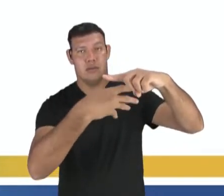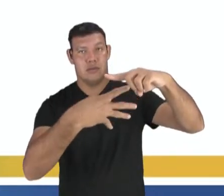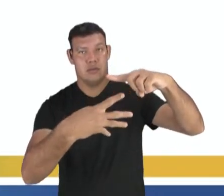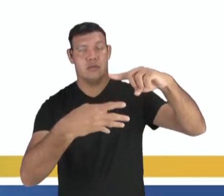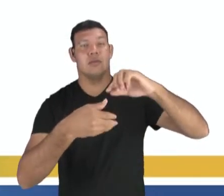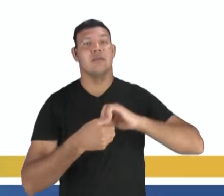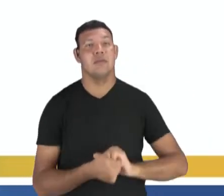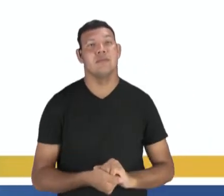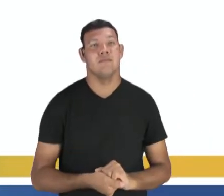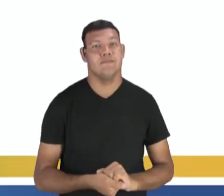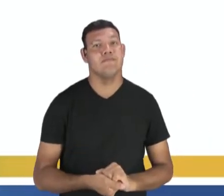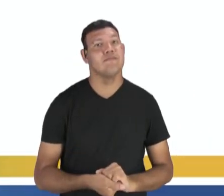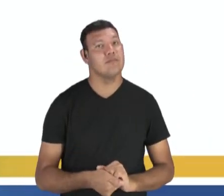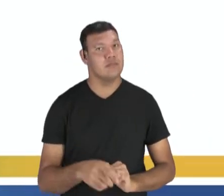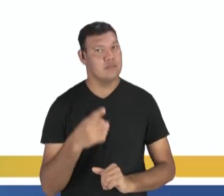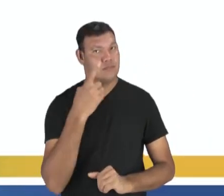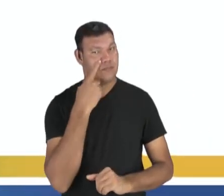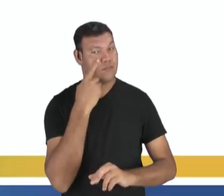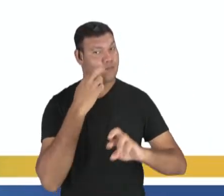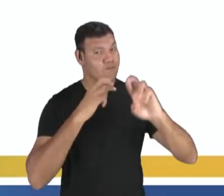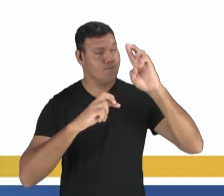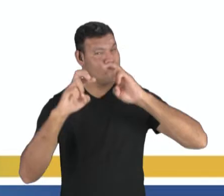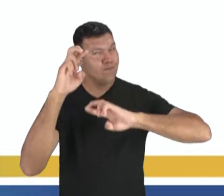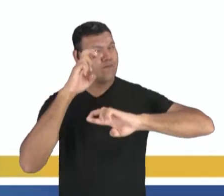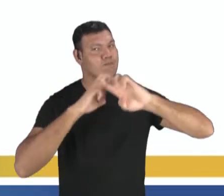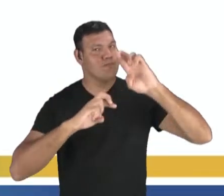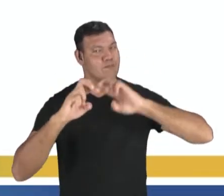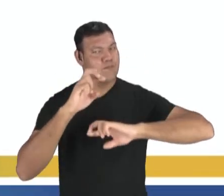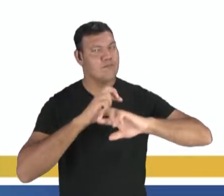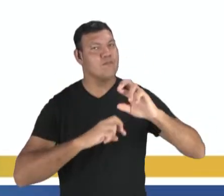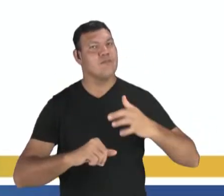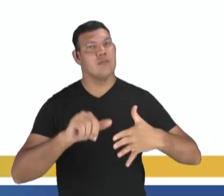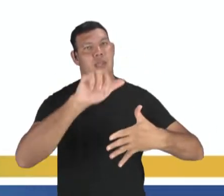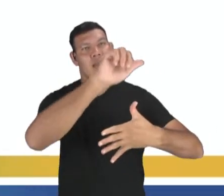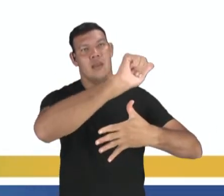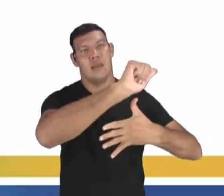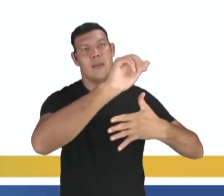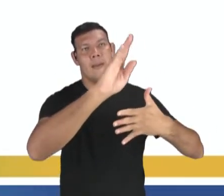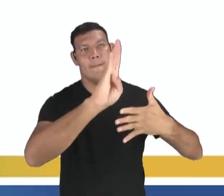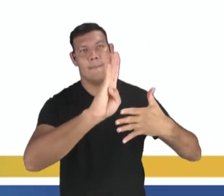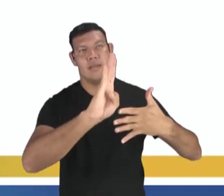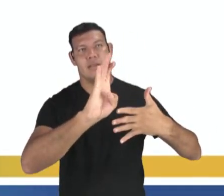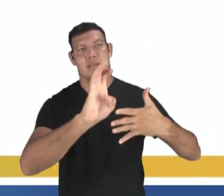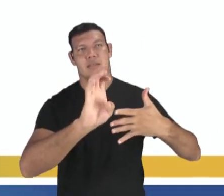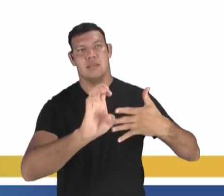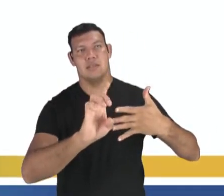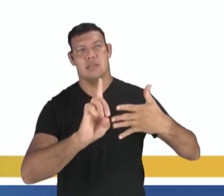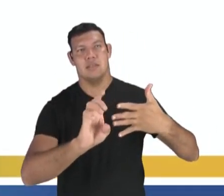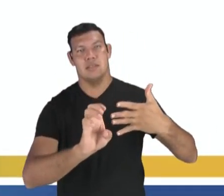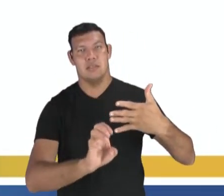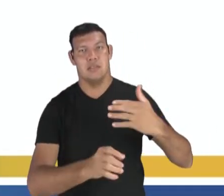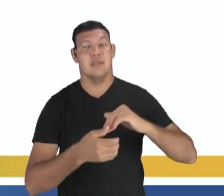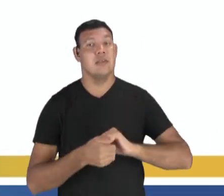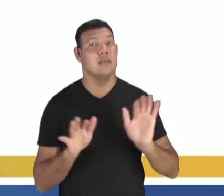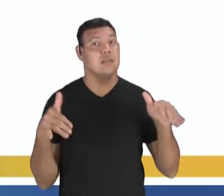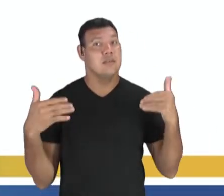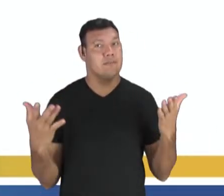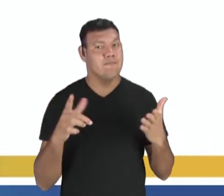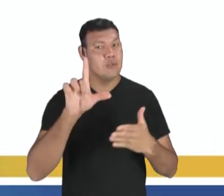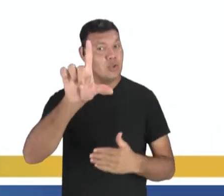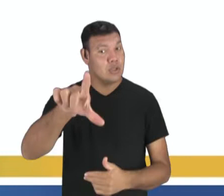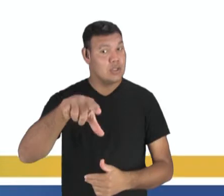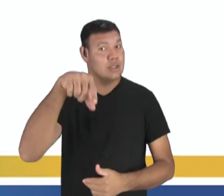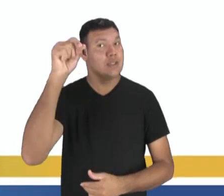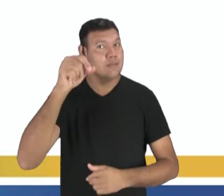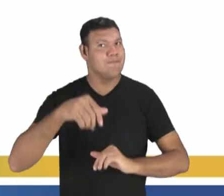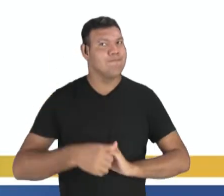58145 c-105 sobre 14 bom Então nesse caso aí mas você